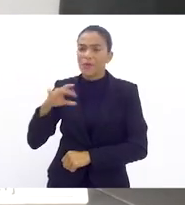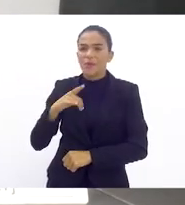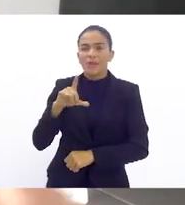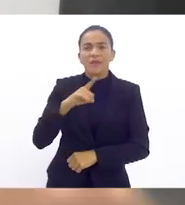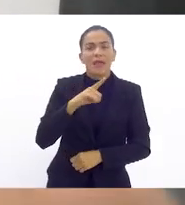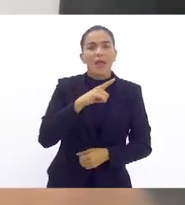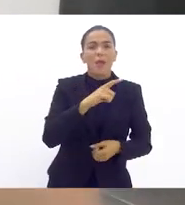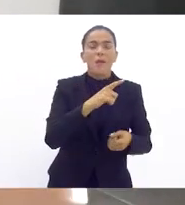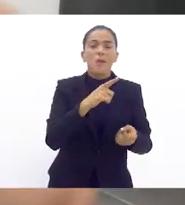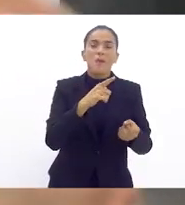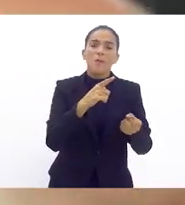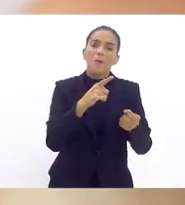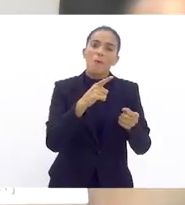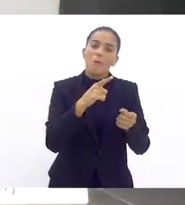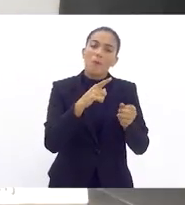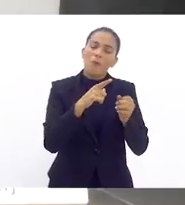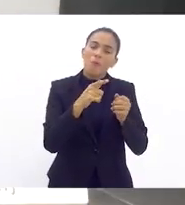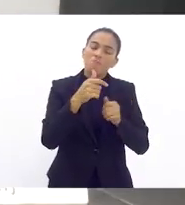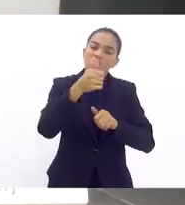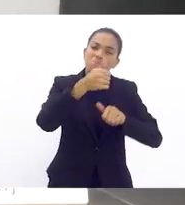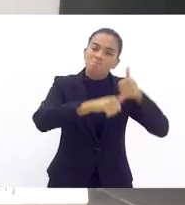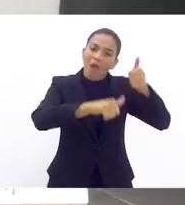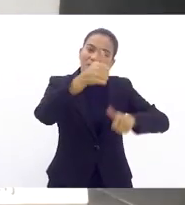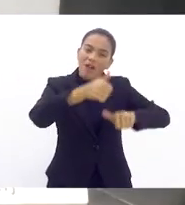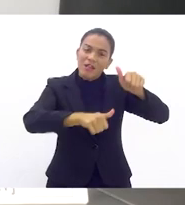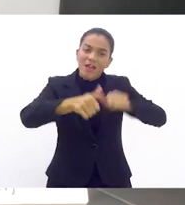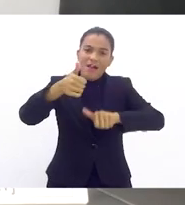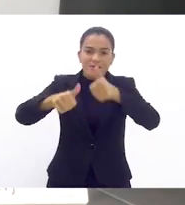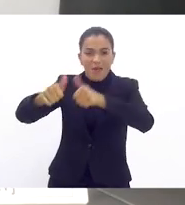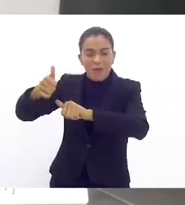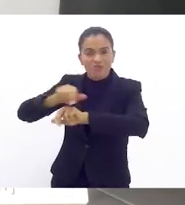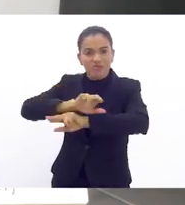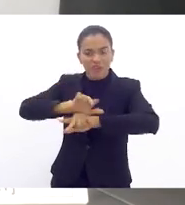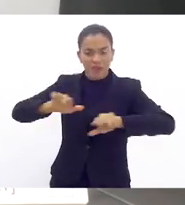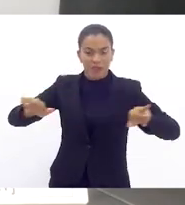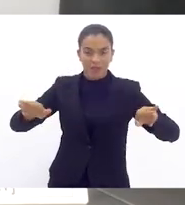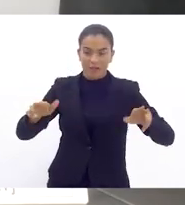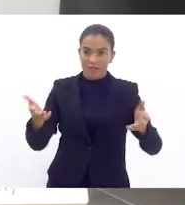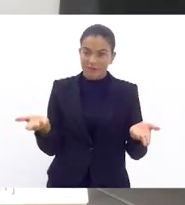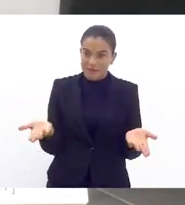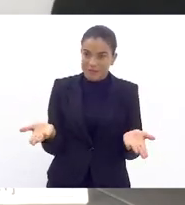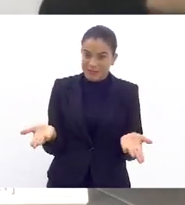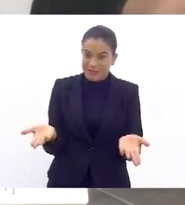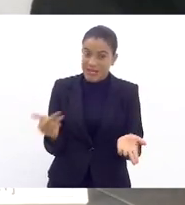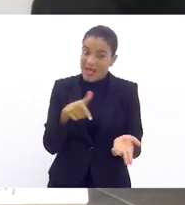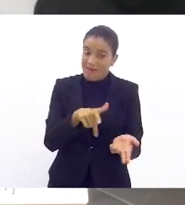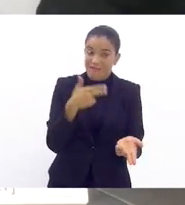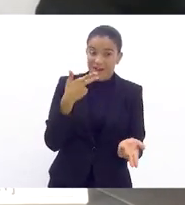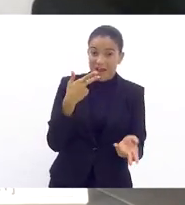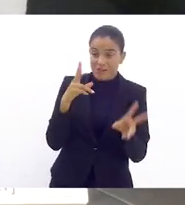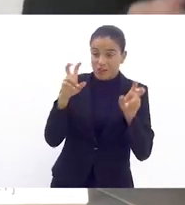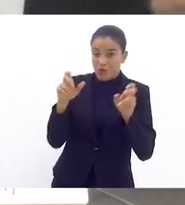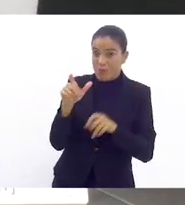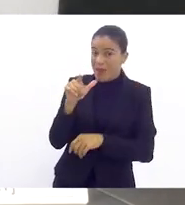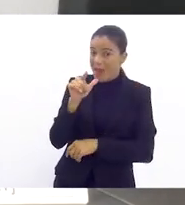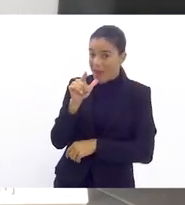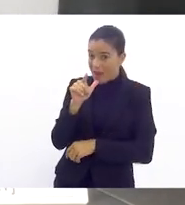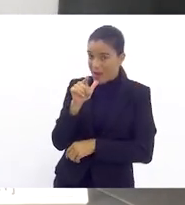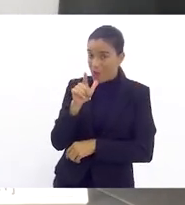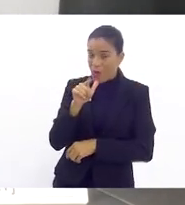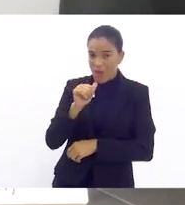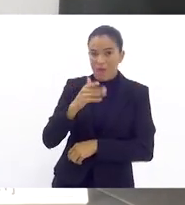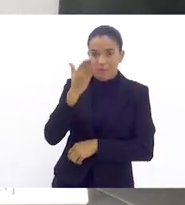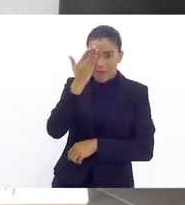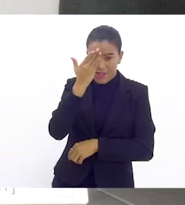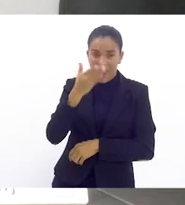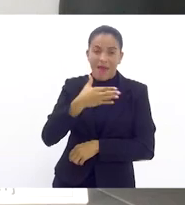controle diferente. Isso eu não estou aqui para ficar... Esse assunto dessa água contaminada não tem nada a ver com as indústrias, isso foi adulterado